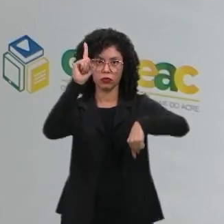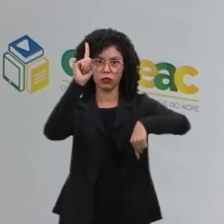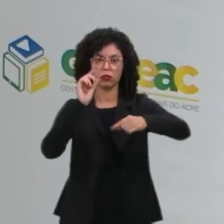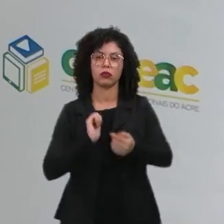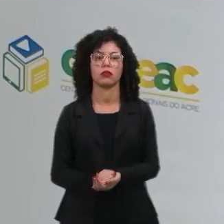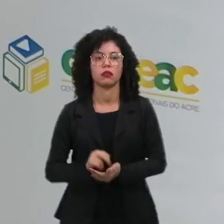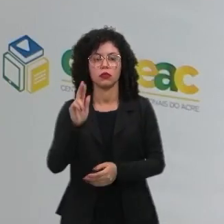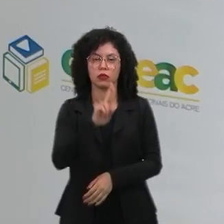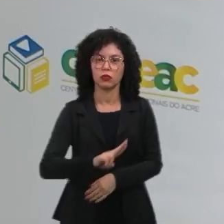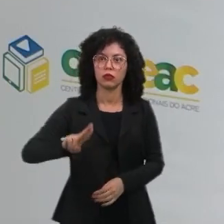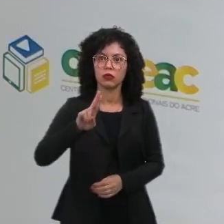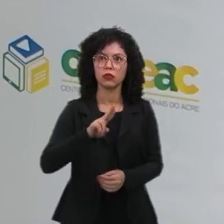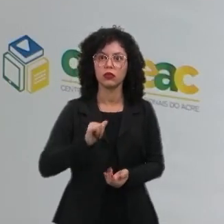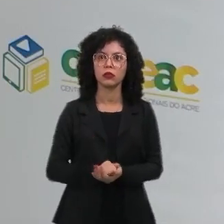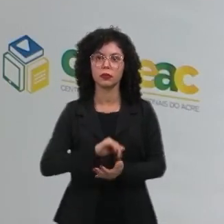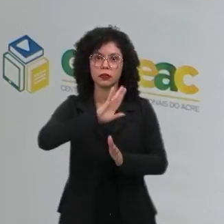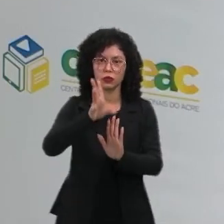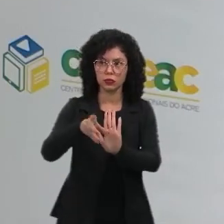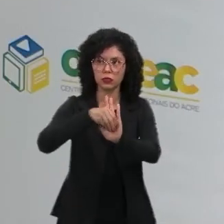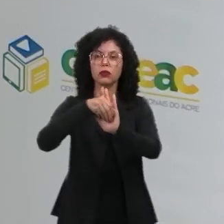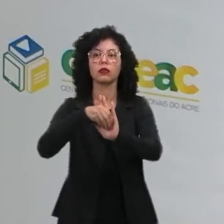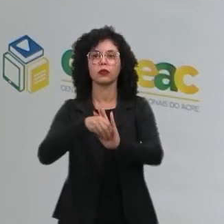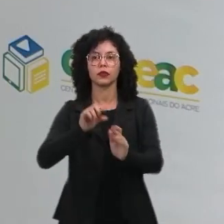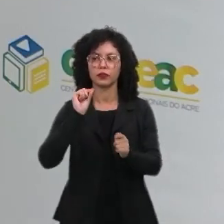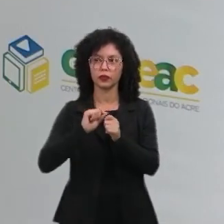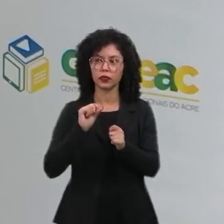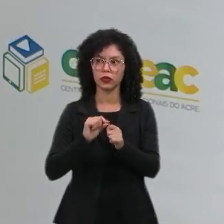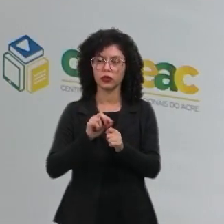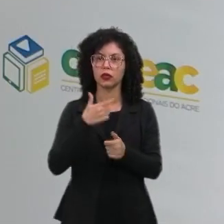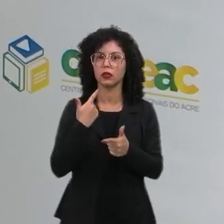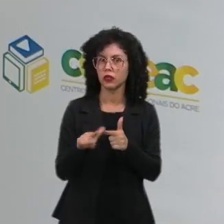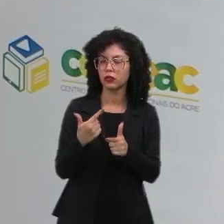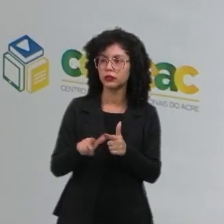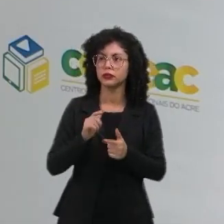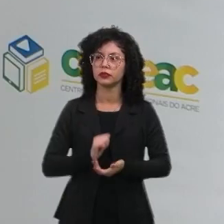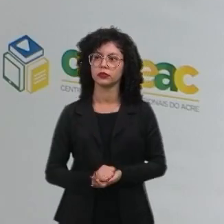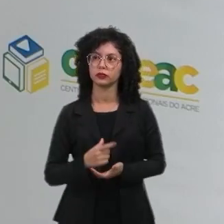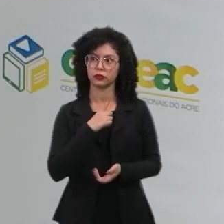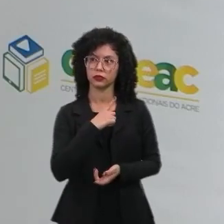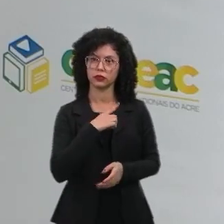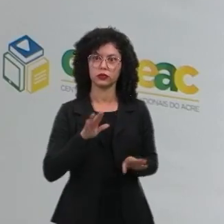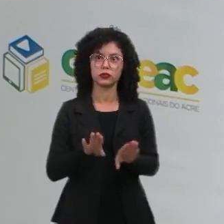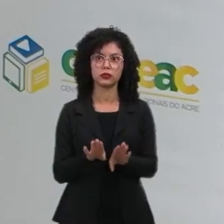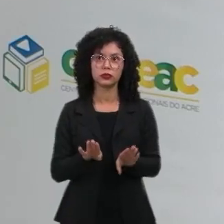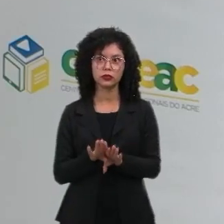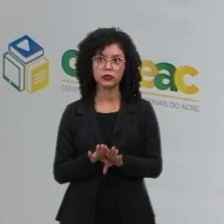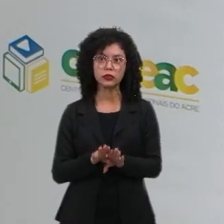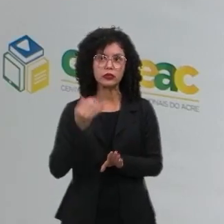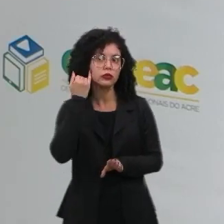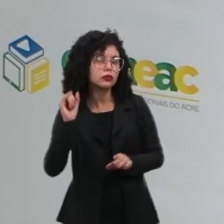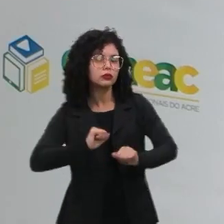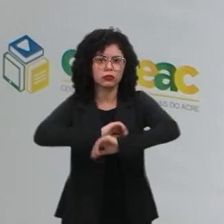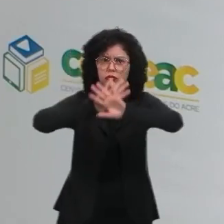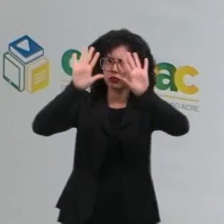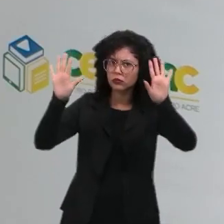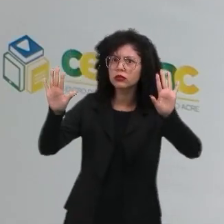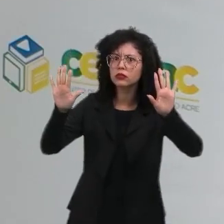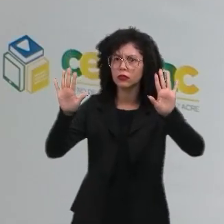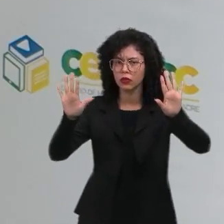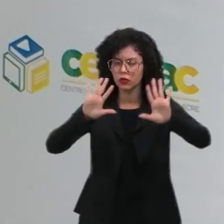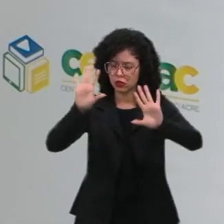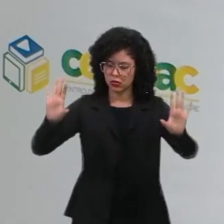usar um macete e, ao aplicar esse macete e refazer os probleminhas, a gente tem uma ideia muito clara de que